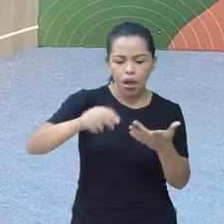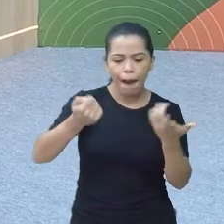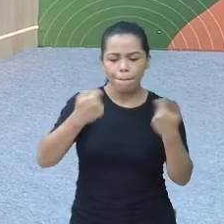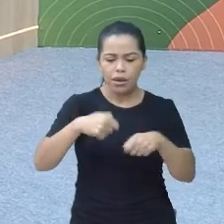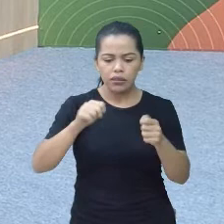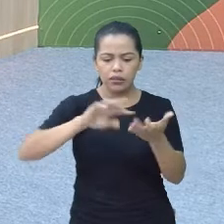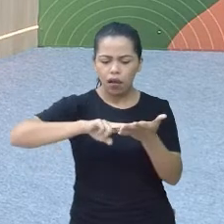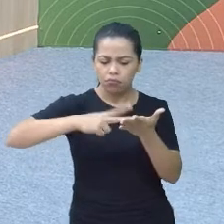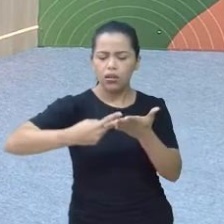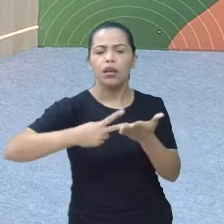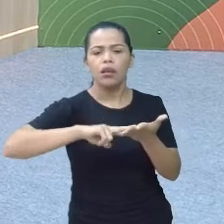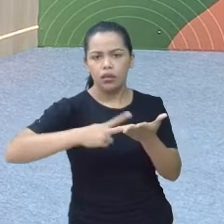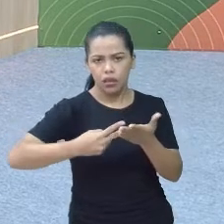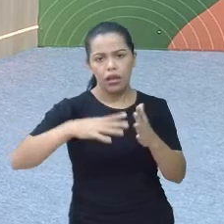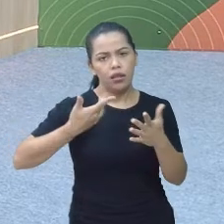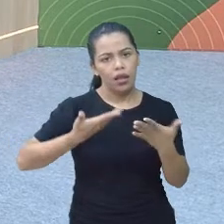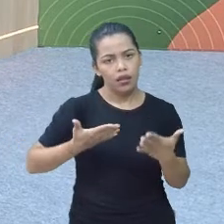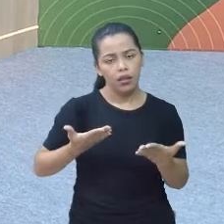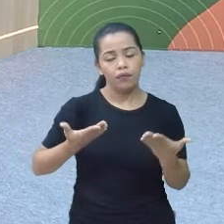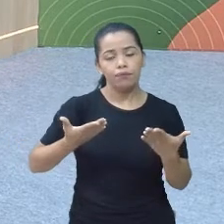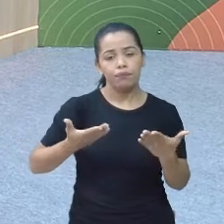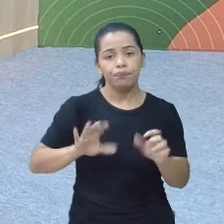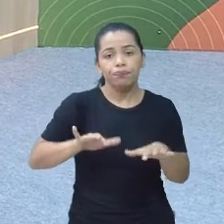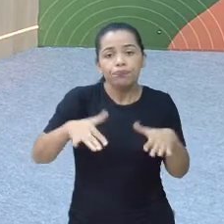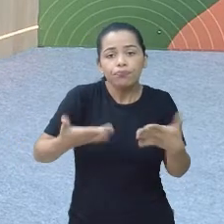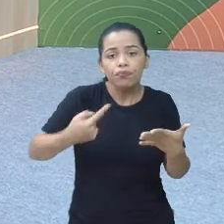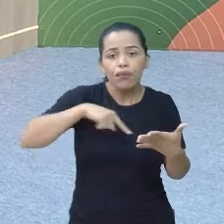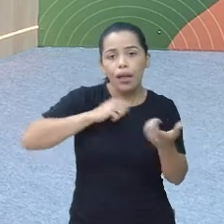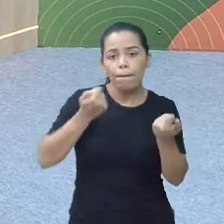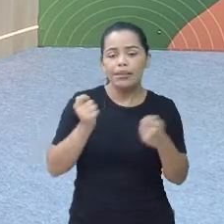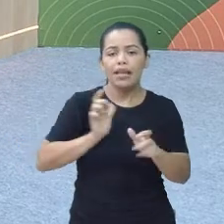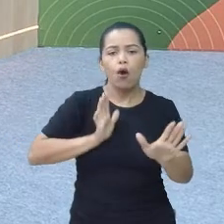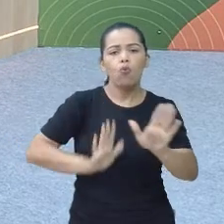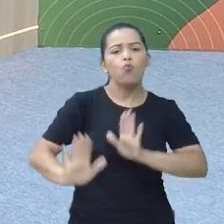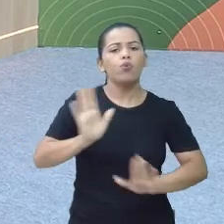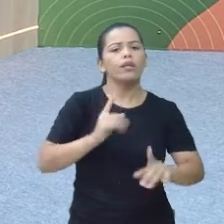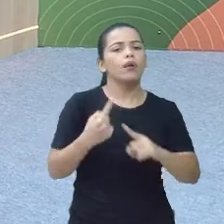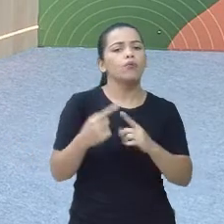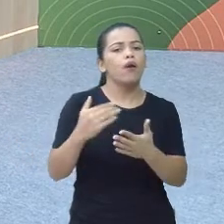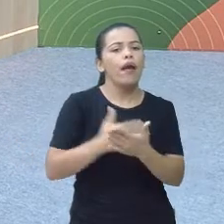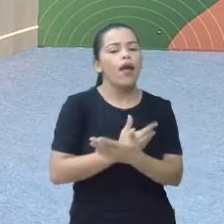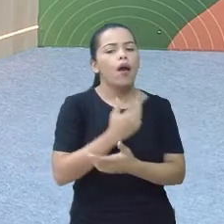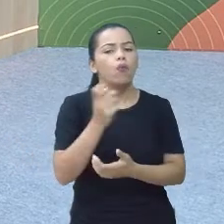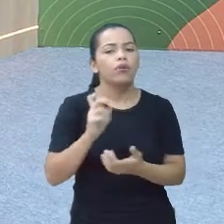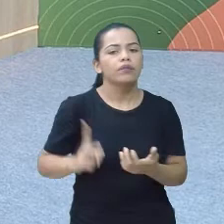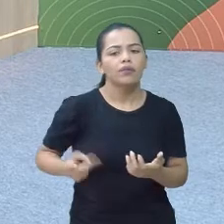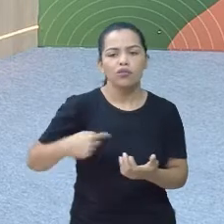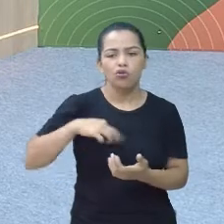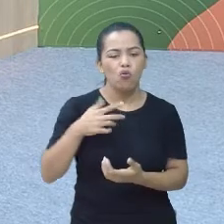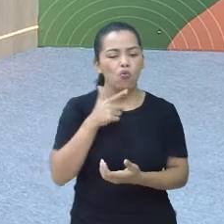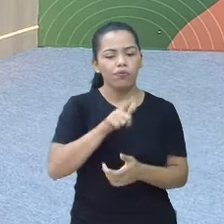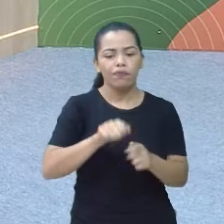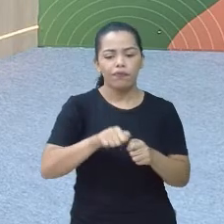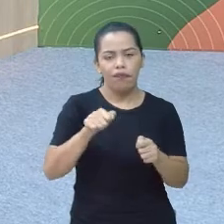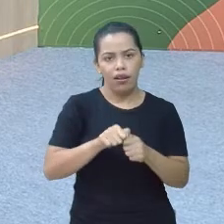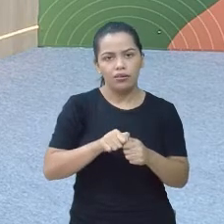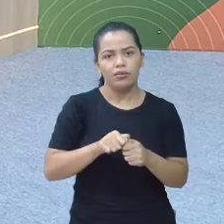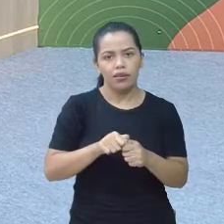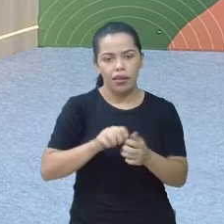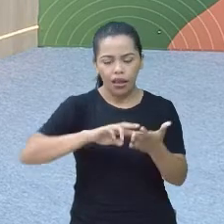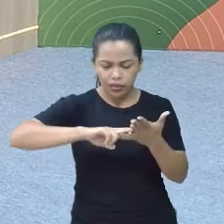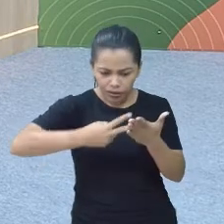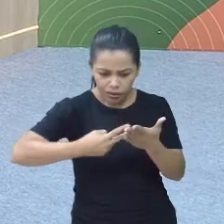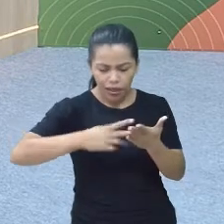porque nem sempre a gente consegue fazer essa interpretação de forma correta, né? É preciso ficar atento às informações que